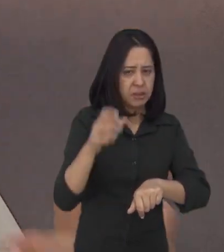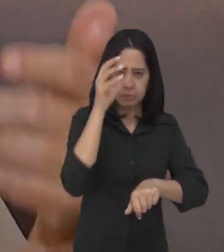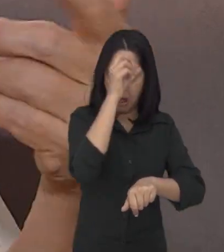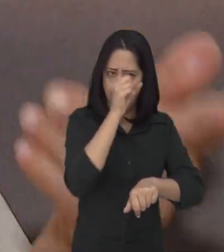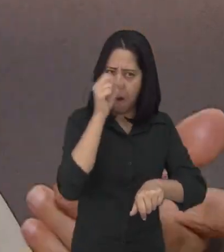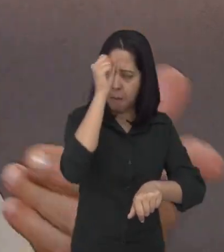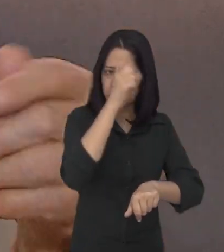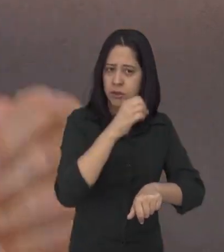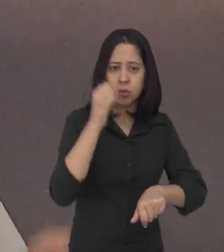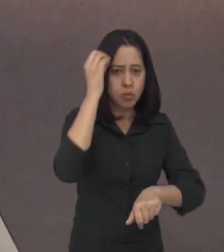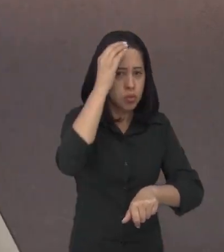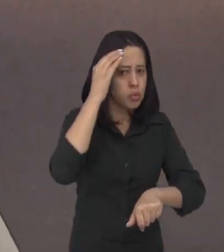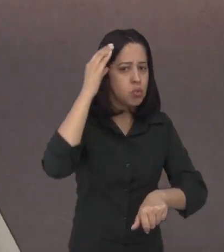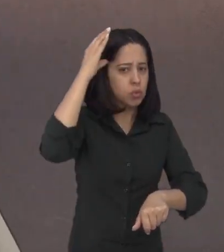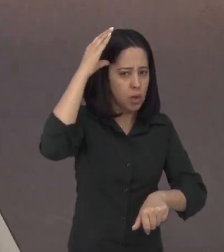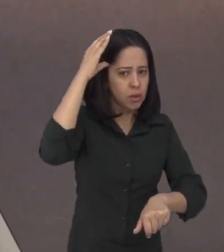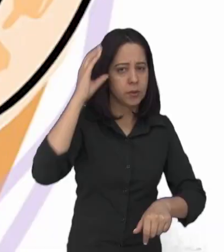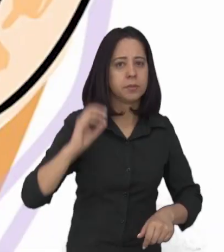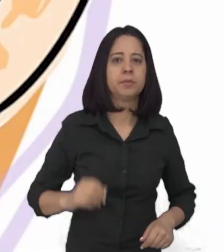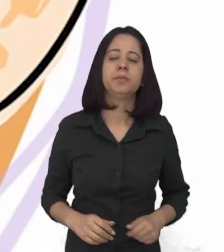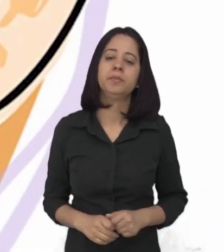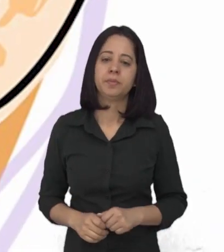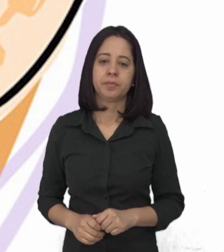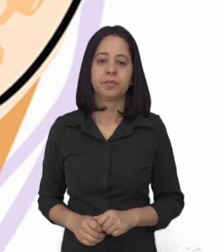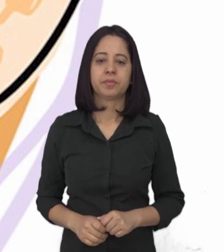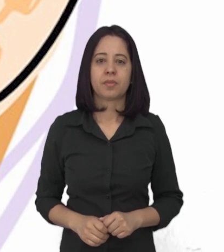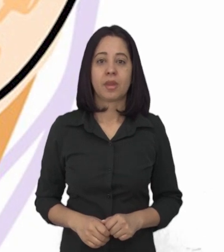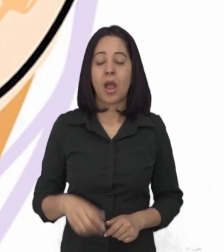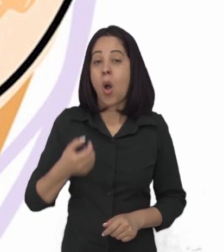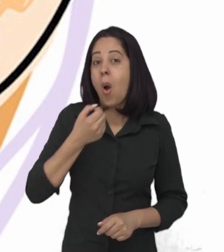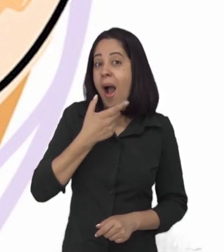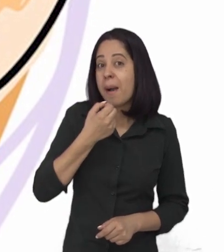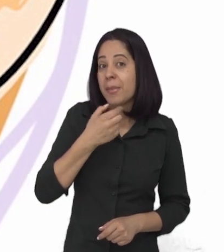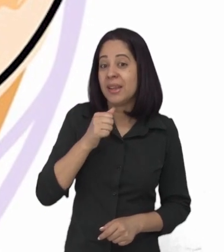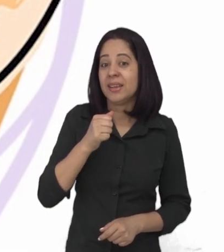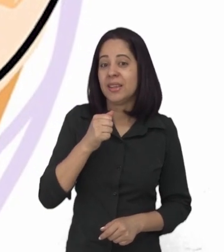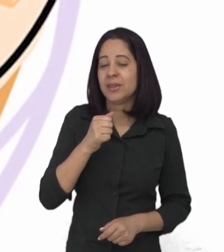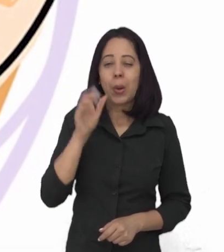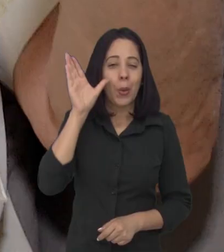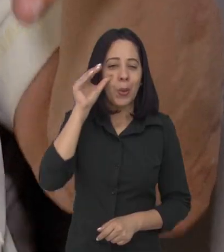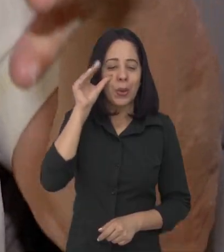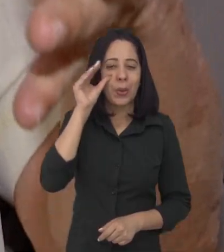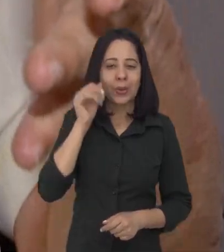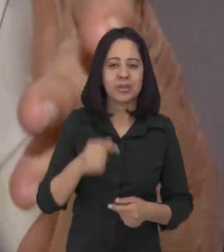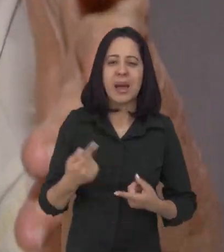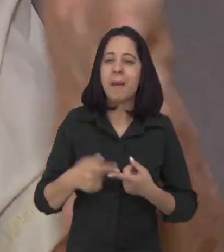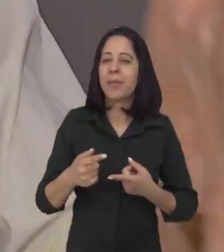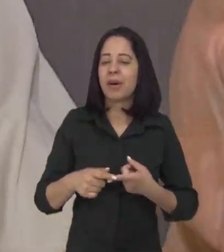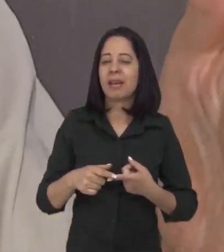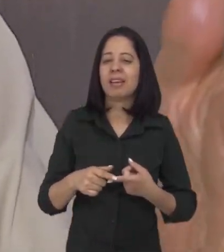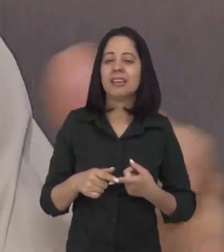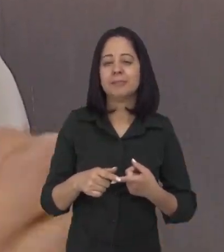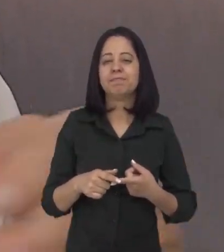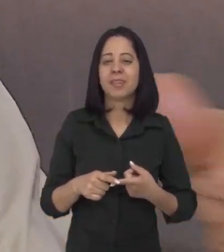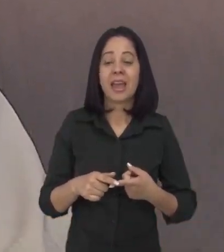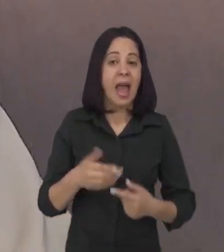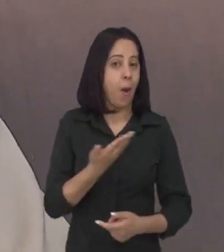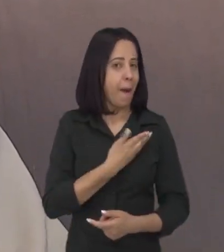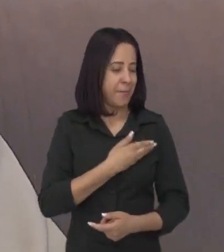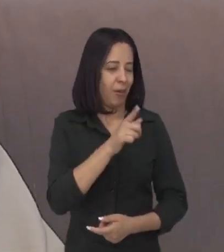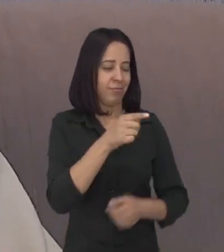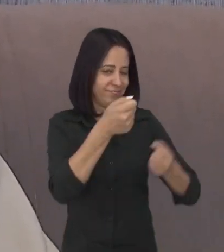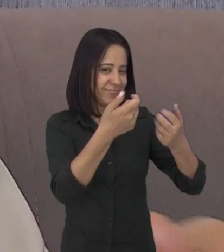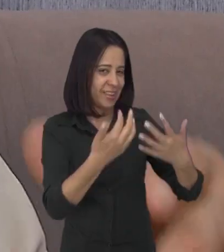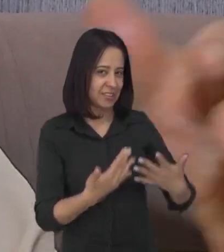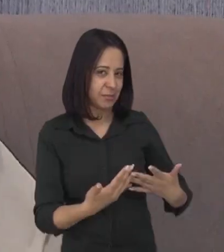certo, fazendo a força pública. Aliás, o apelido nasceu de forma curiosa. São muitas teorias, mas, segundo o amigo,